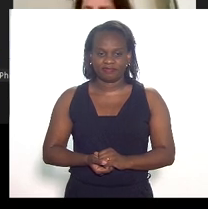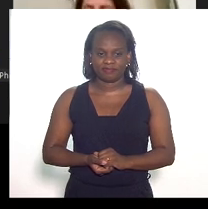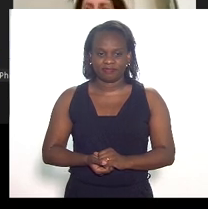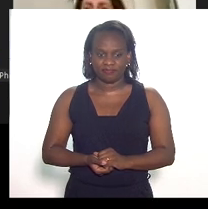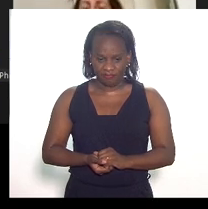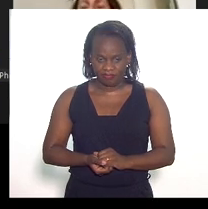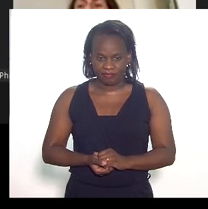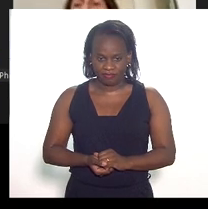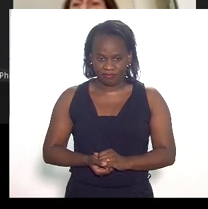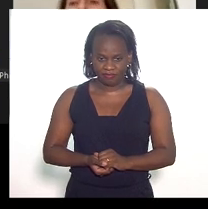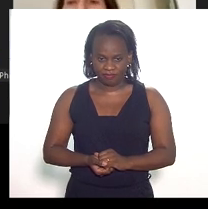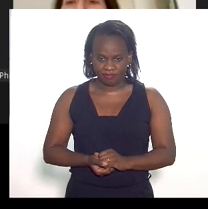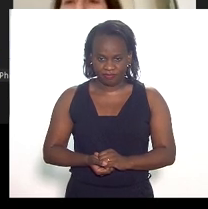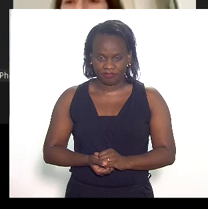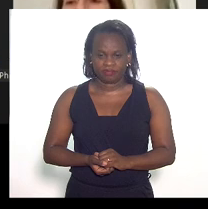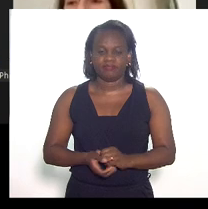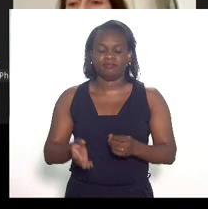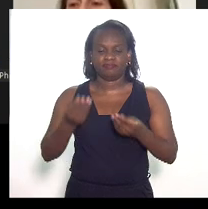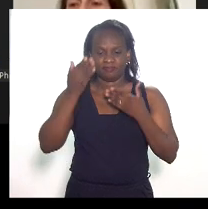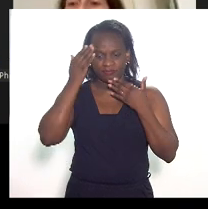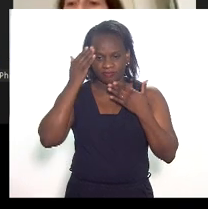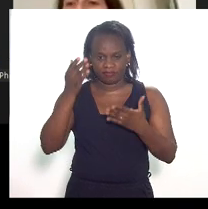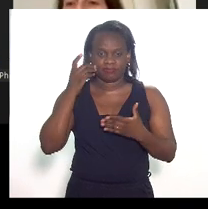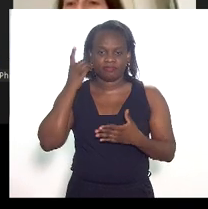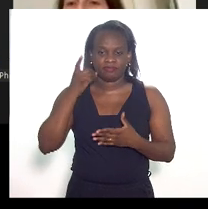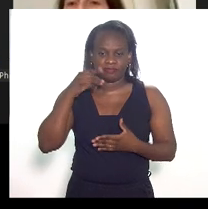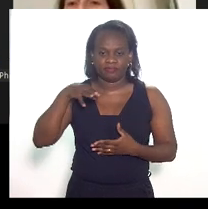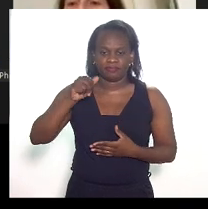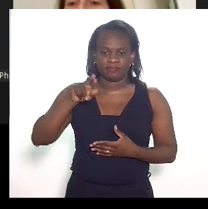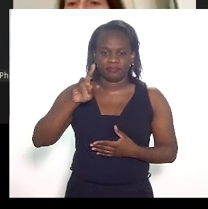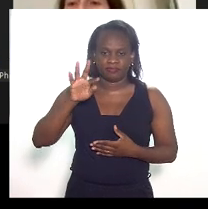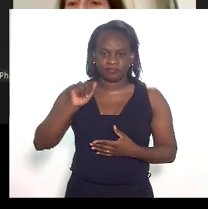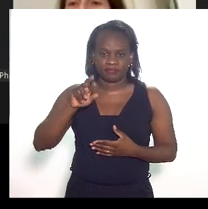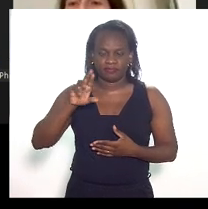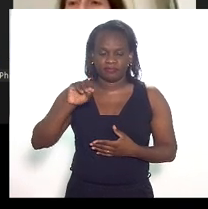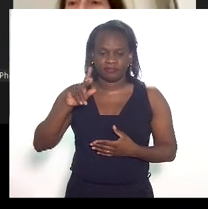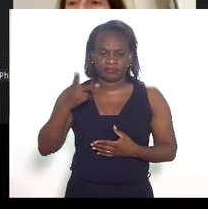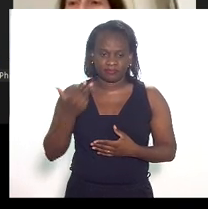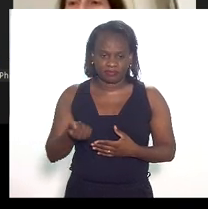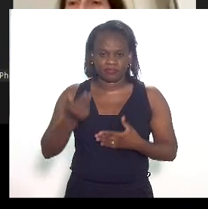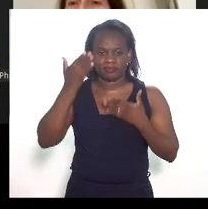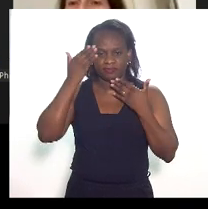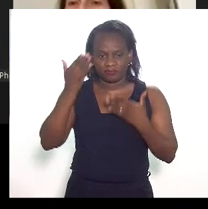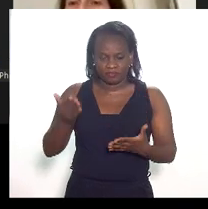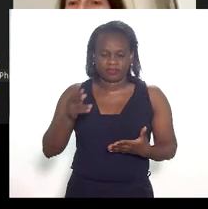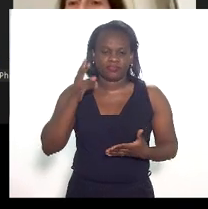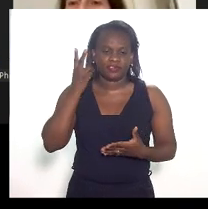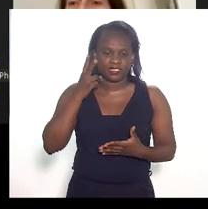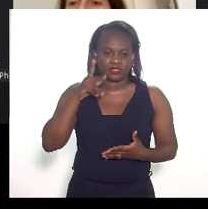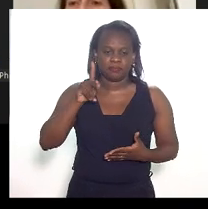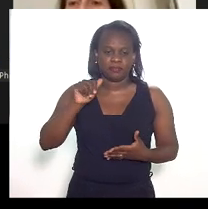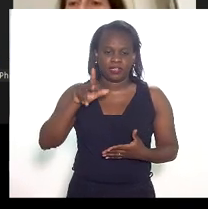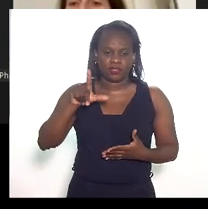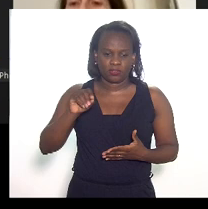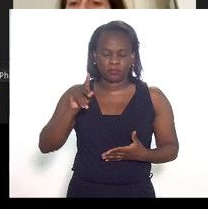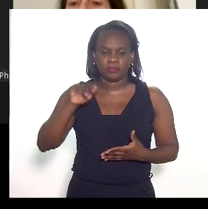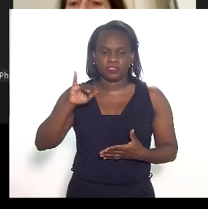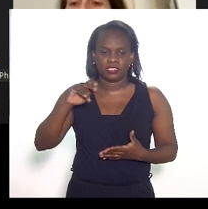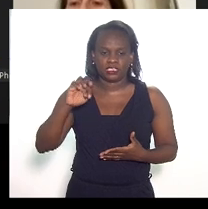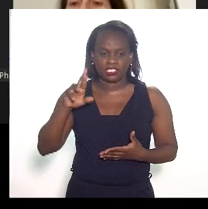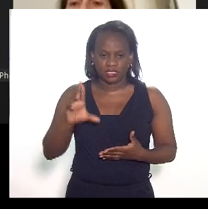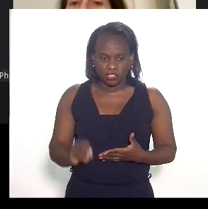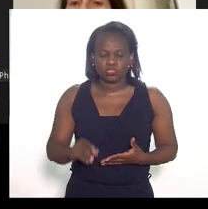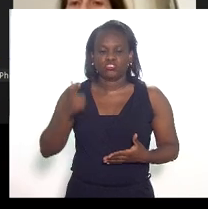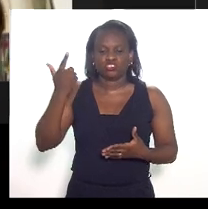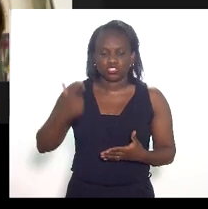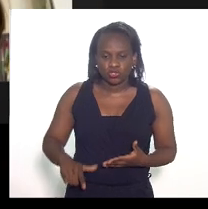Vou abrir. Obrigada, deputada Marta Rocha, obrigado, vereador Paulo Pinheiro, novamente